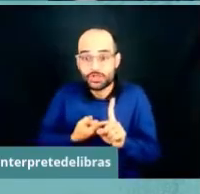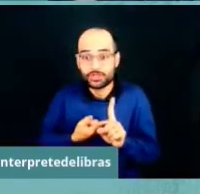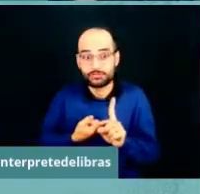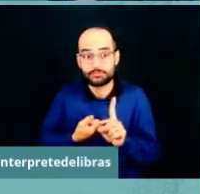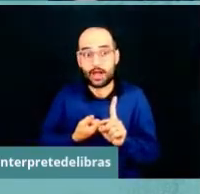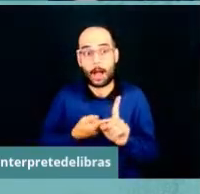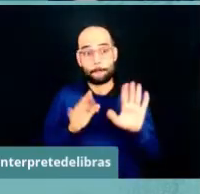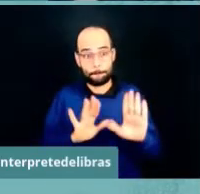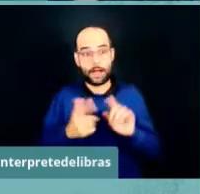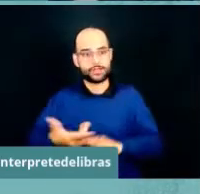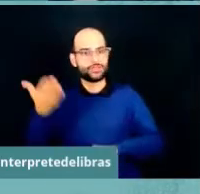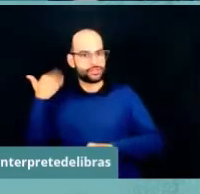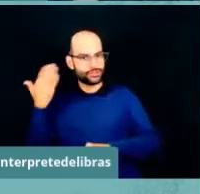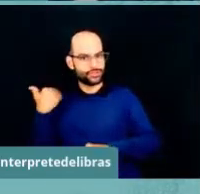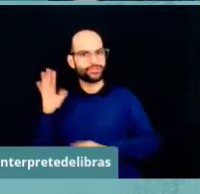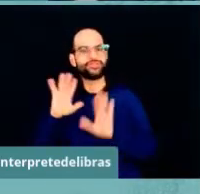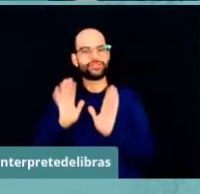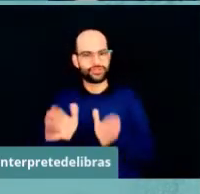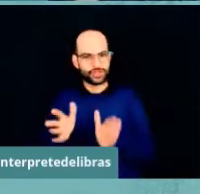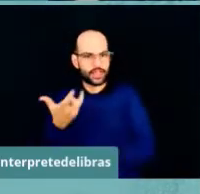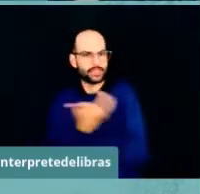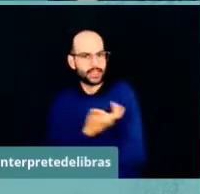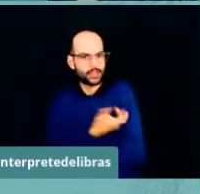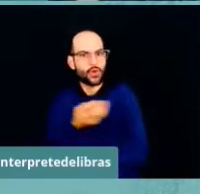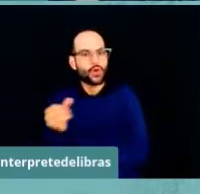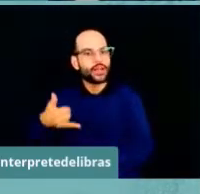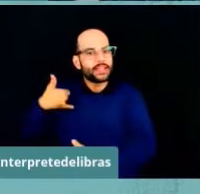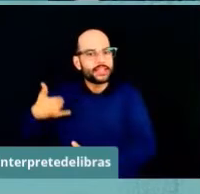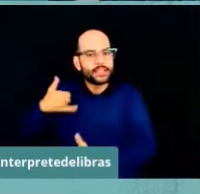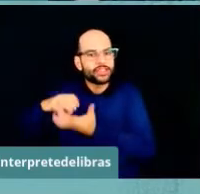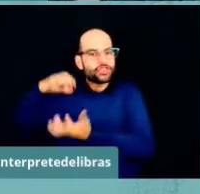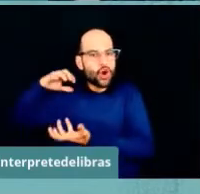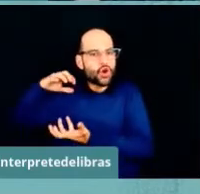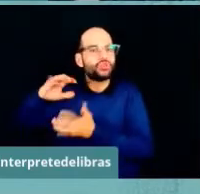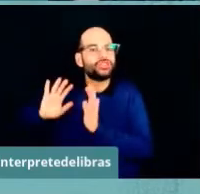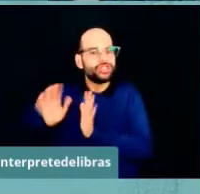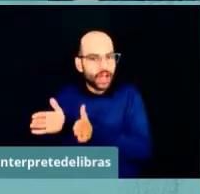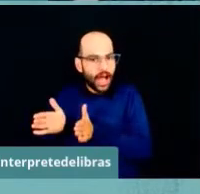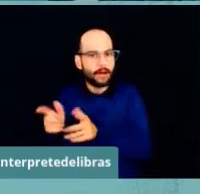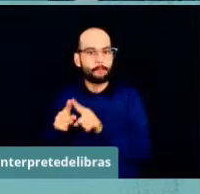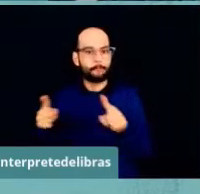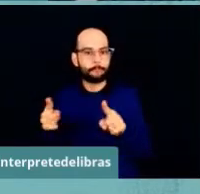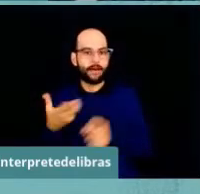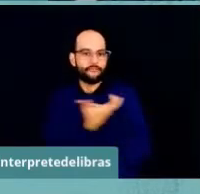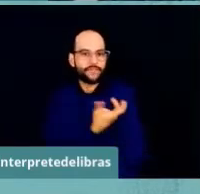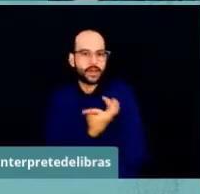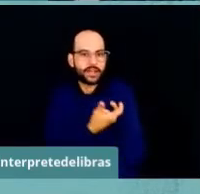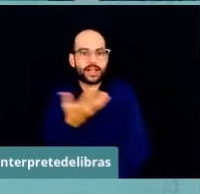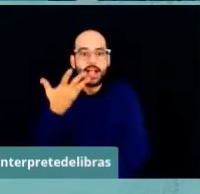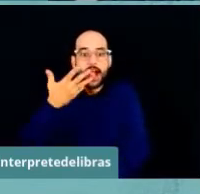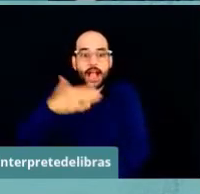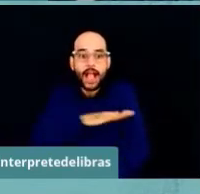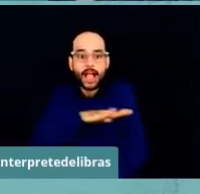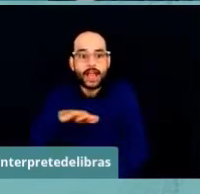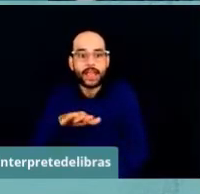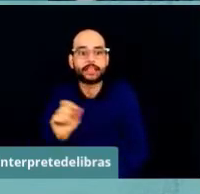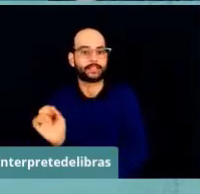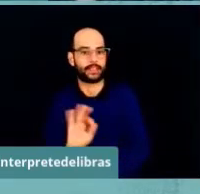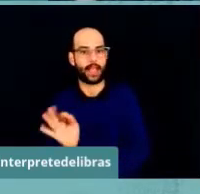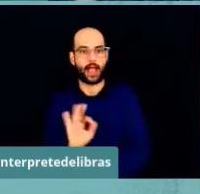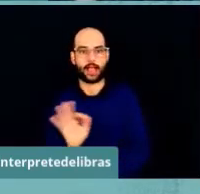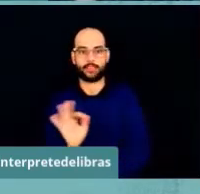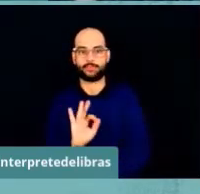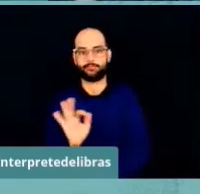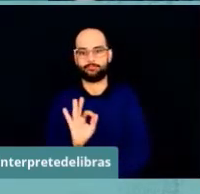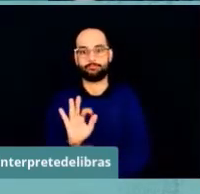né? Não foram testadas em gestantes e crianças. Hoje, usando as vacinas como a gente está usando, já tem estudos sendo